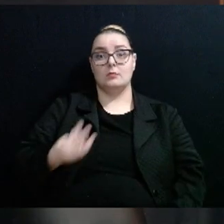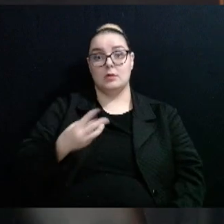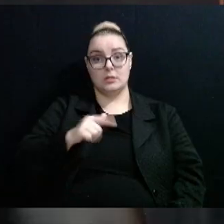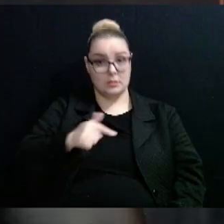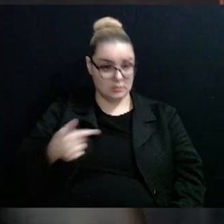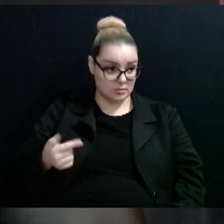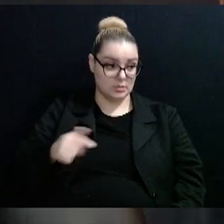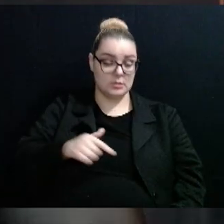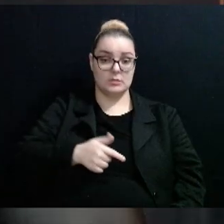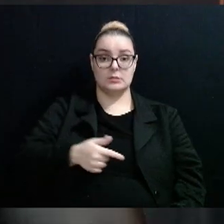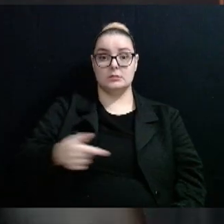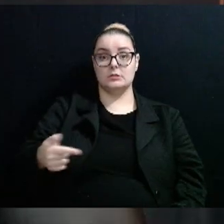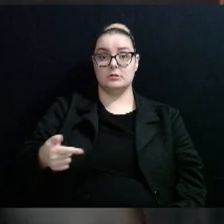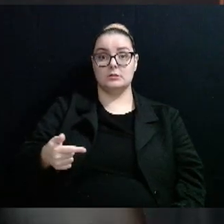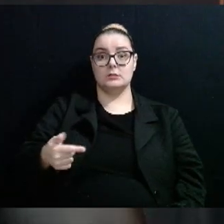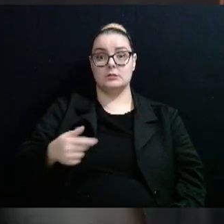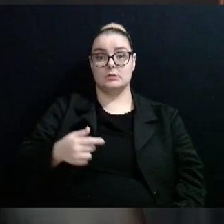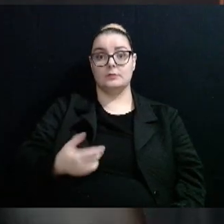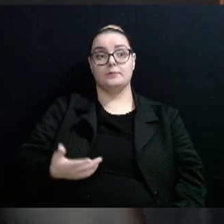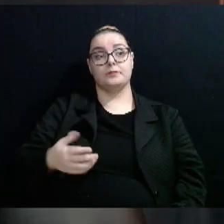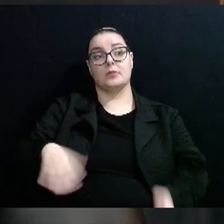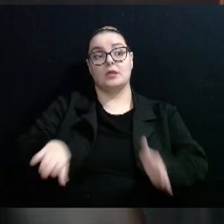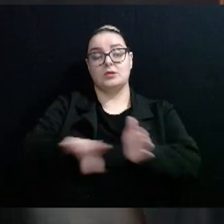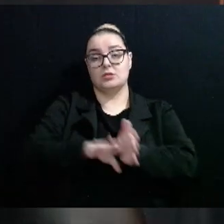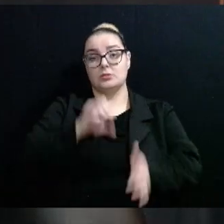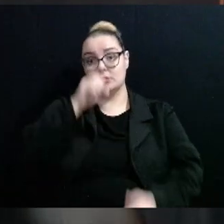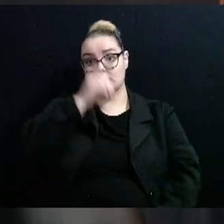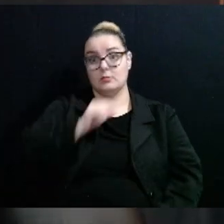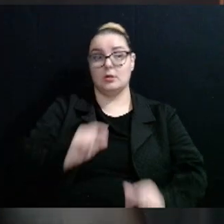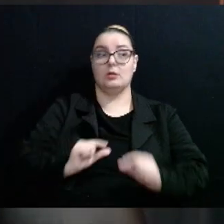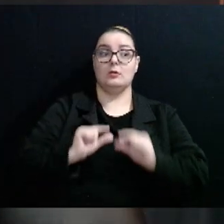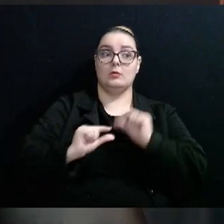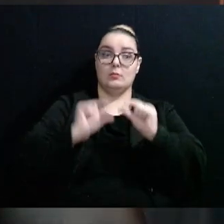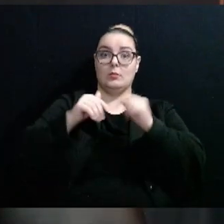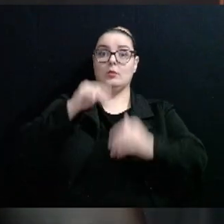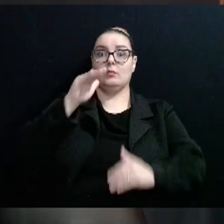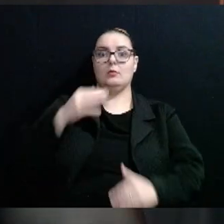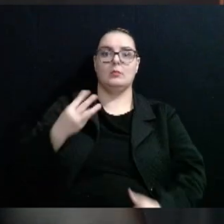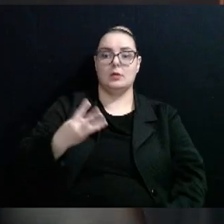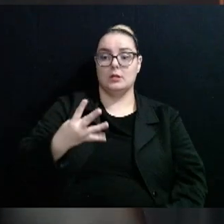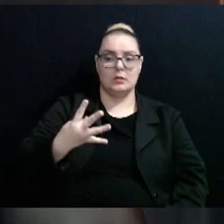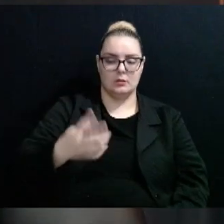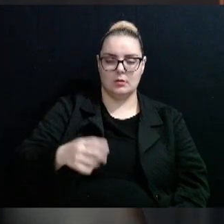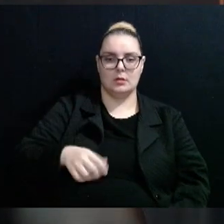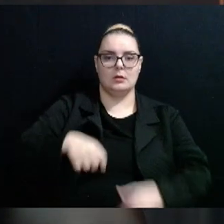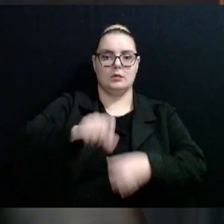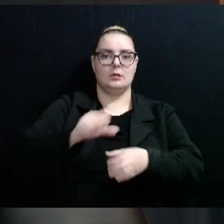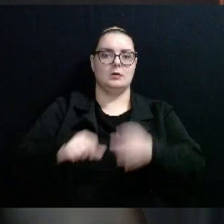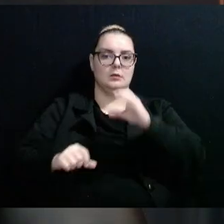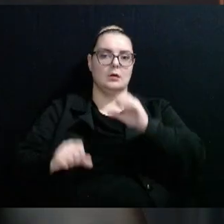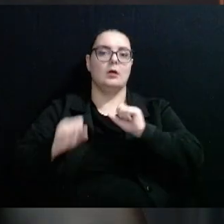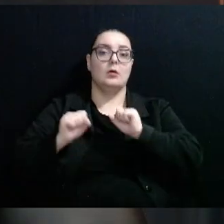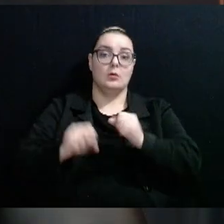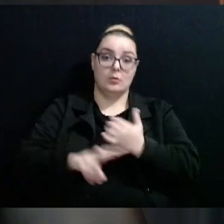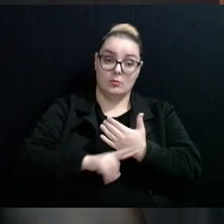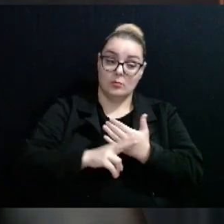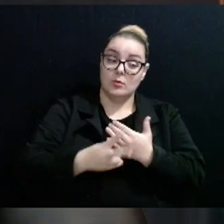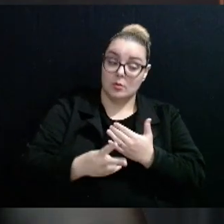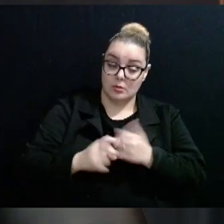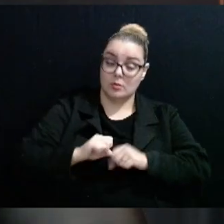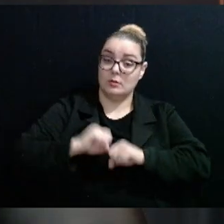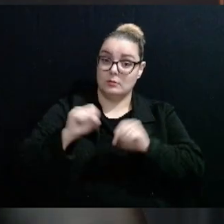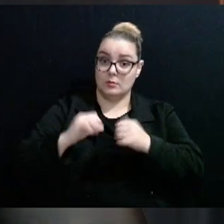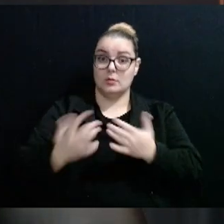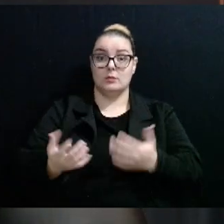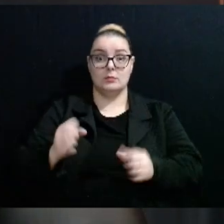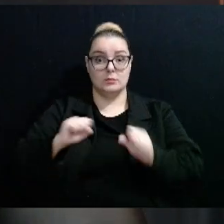e chega no final de semana, ela aumenta um pouco mais isso, né? Toma 3, 4 latinhas, isso já pode estar extrapolando, sim, um pouco da